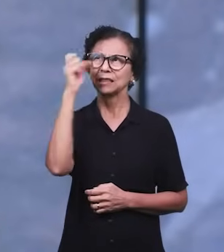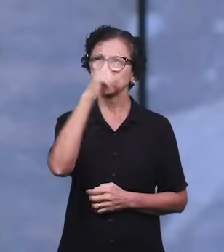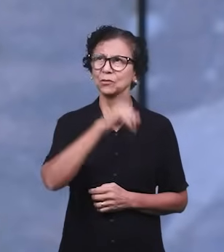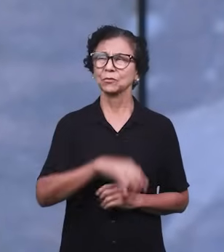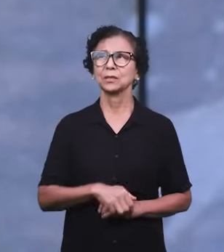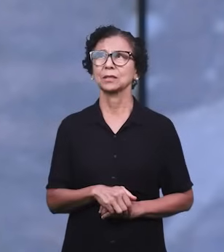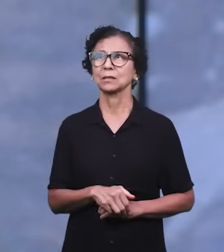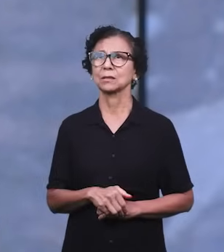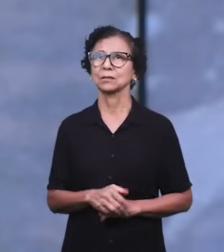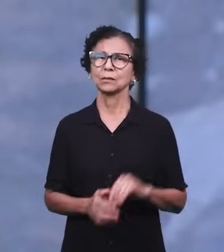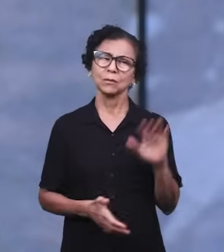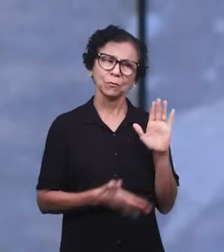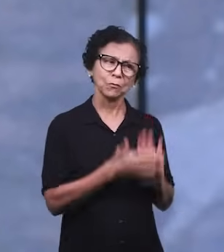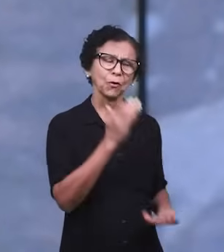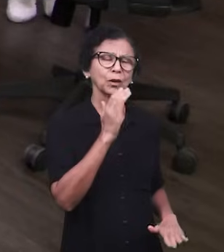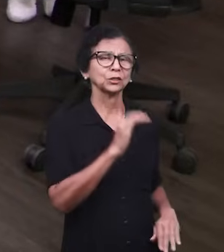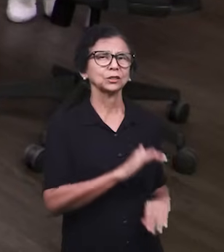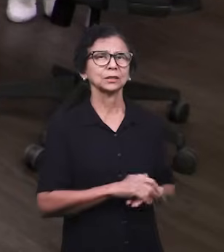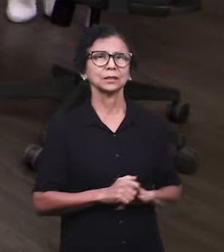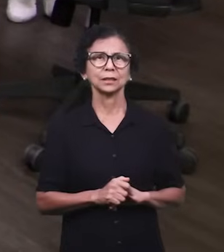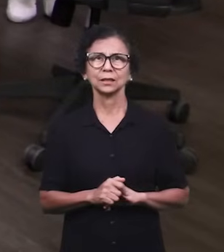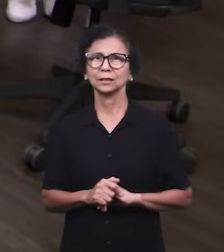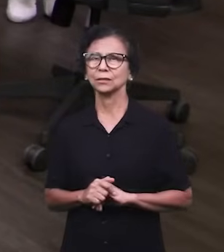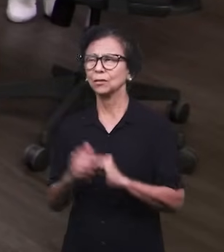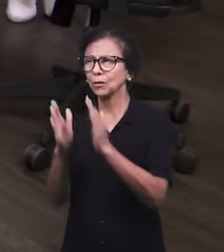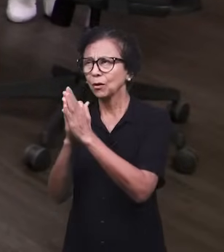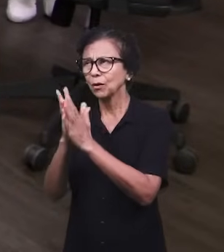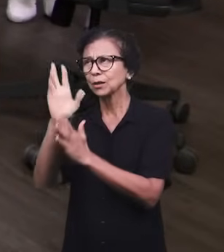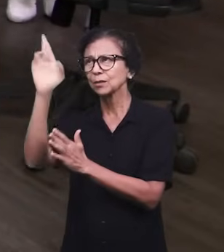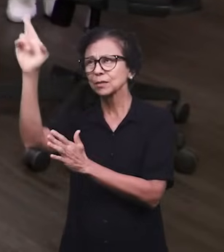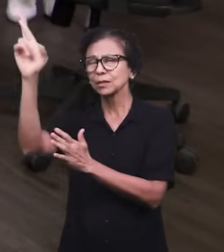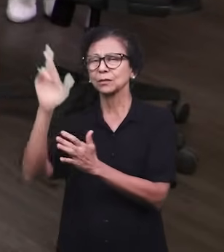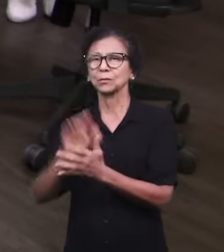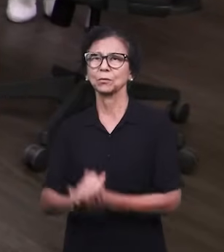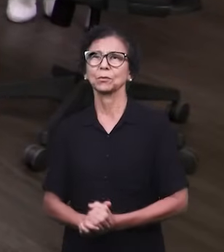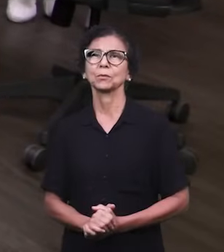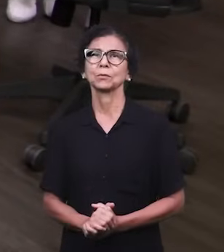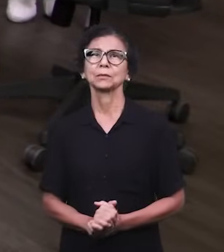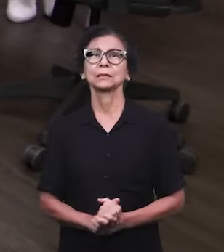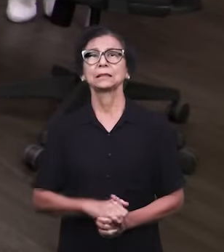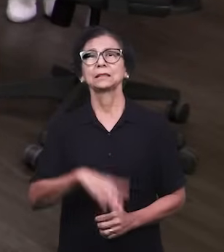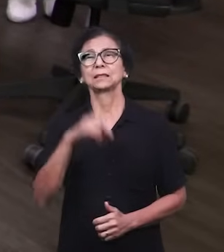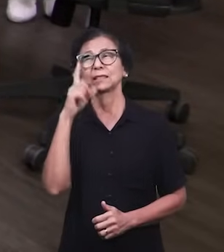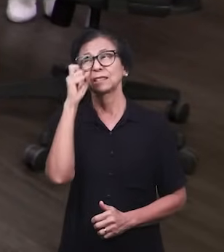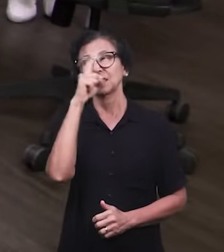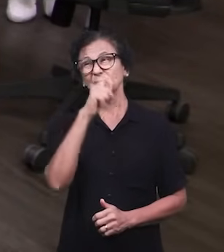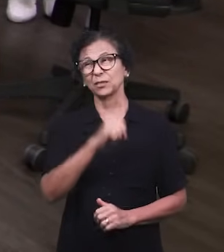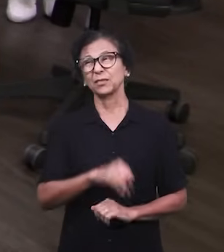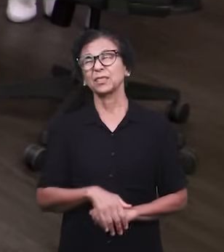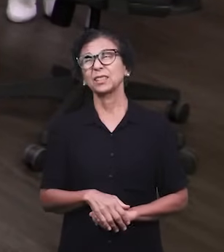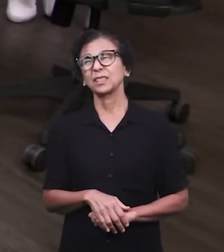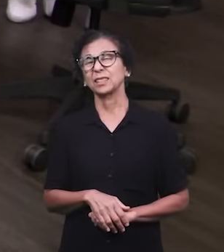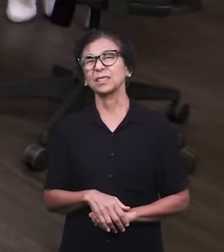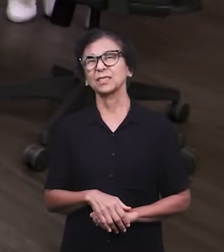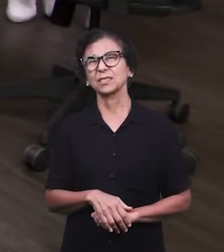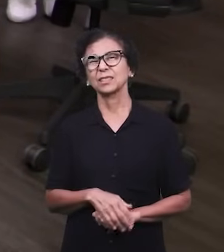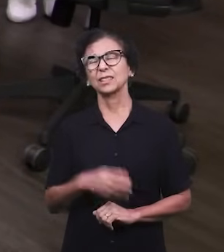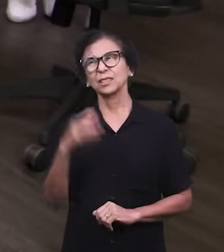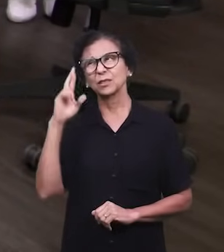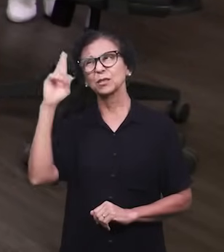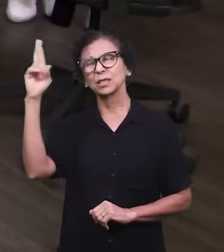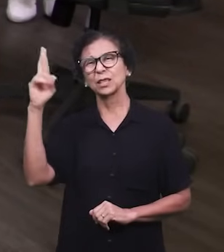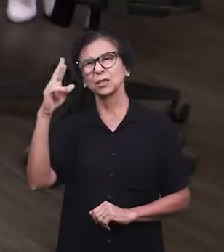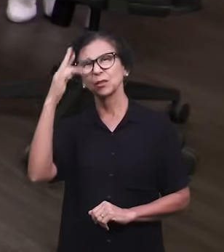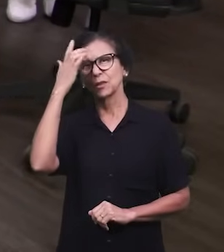para Ele. Não corra dele, mas corra para Ele. Corra para Ele, porque se está difícil, vai ficar fácil com Ele.